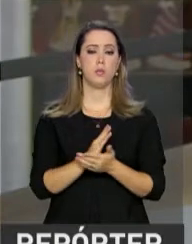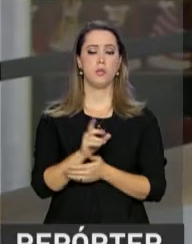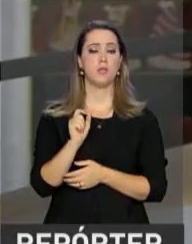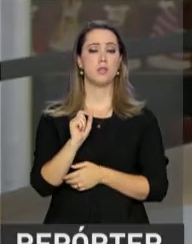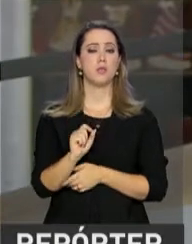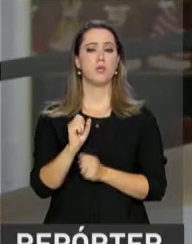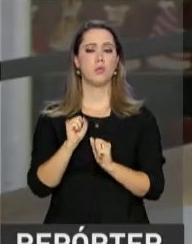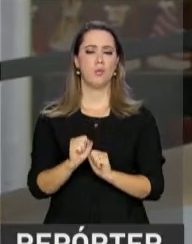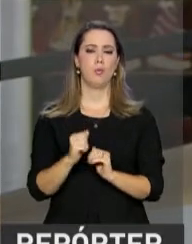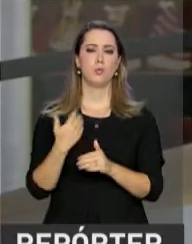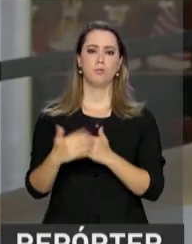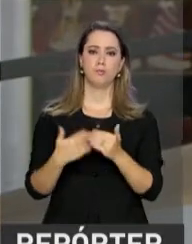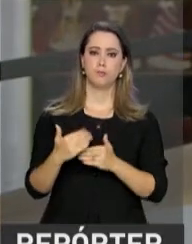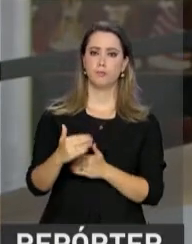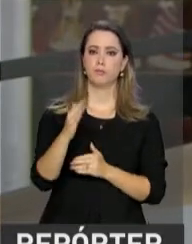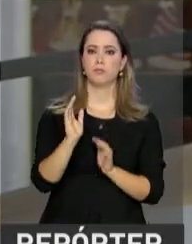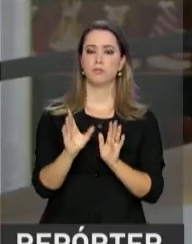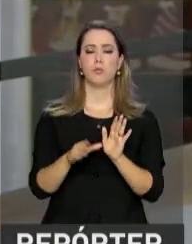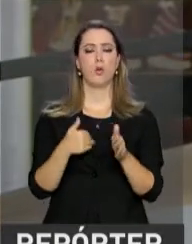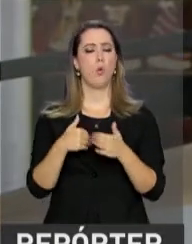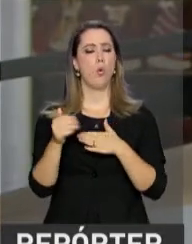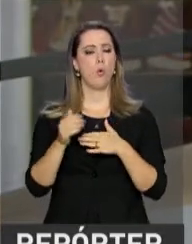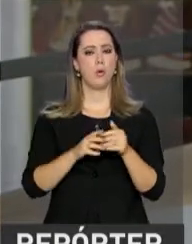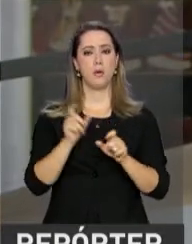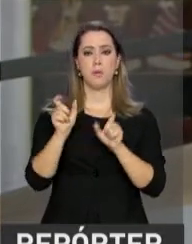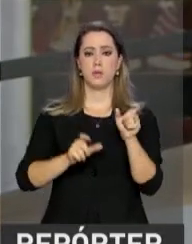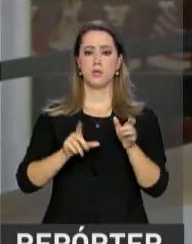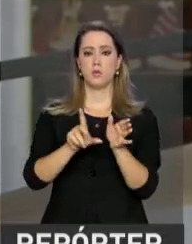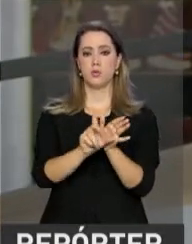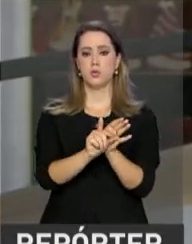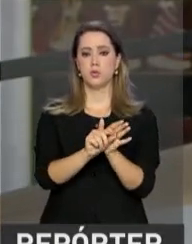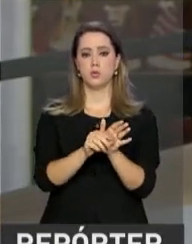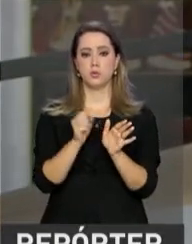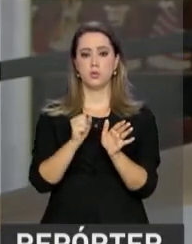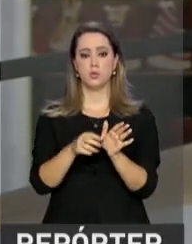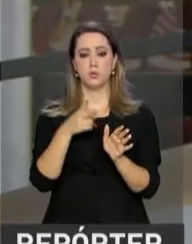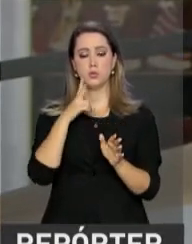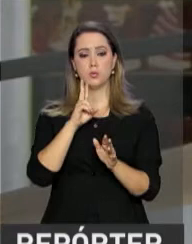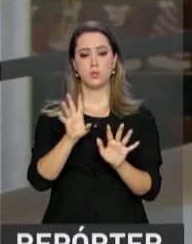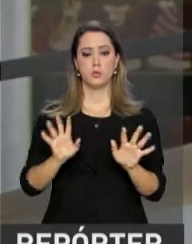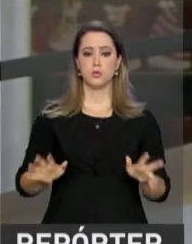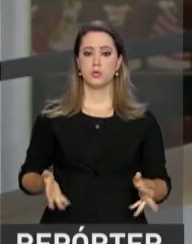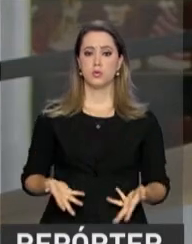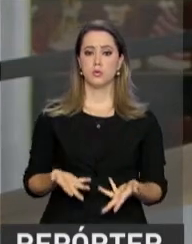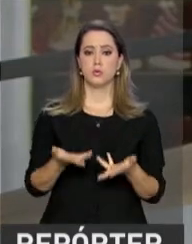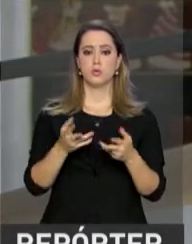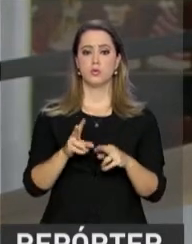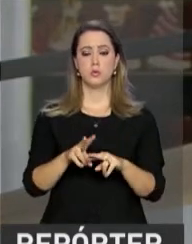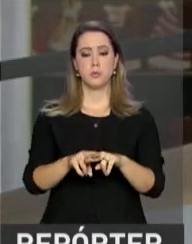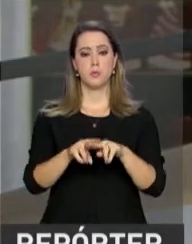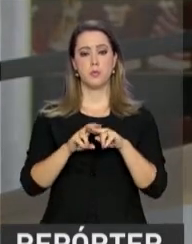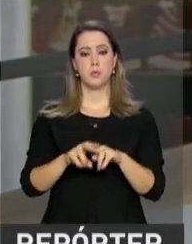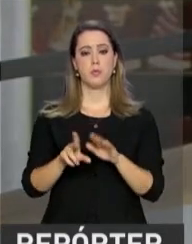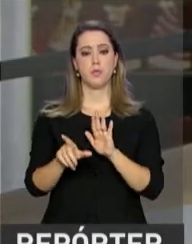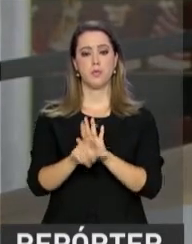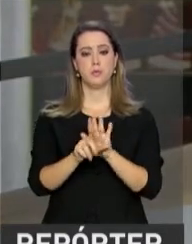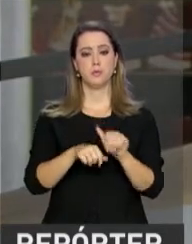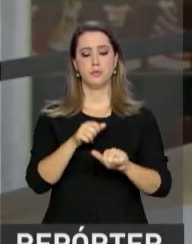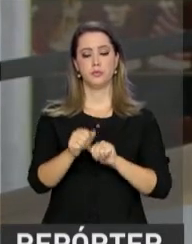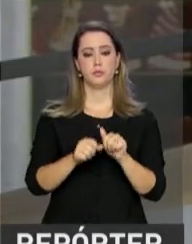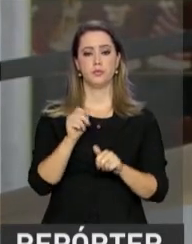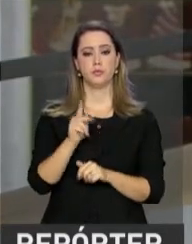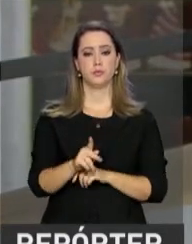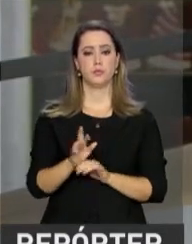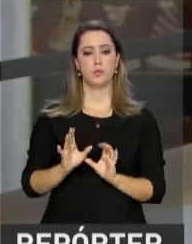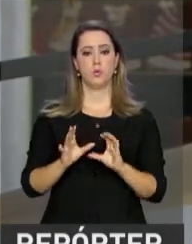aprovada e pelo twitter qualquer cidadão pode participar de uma mobilização em defesa da reforma da previdência que